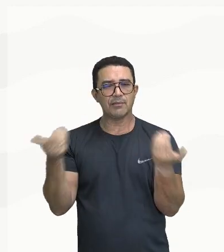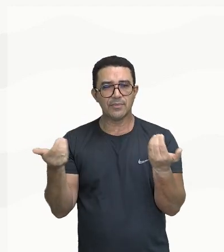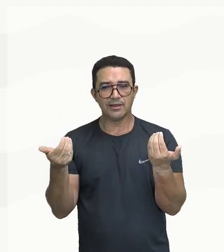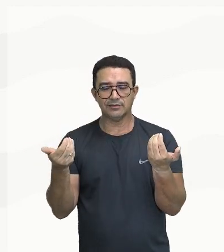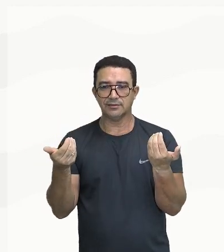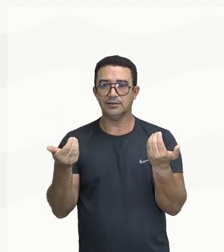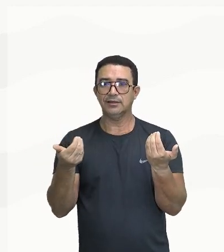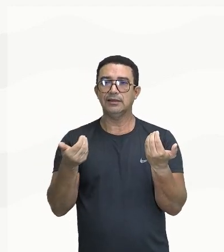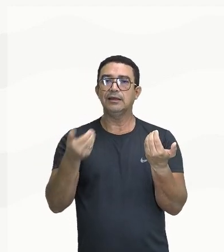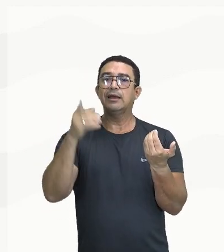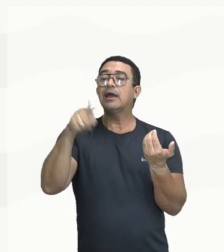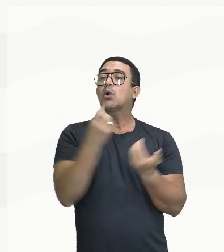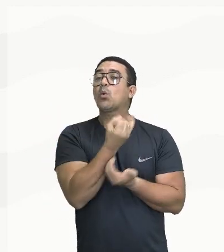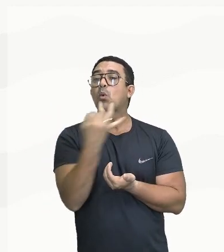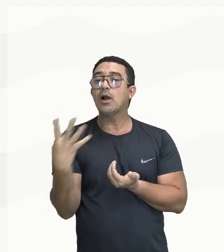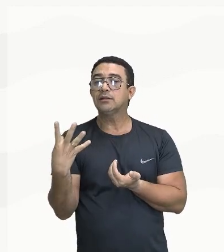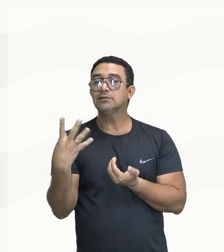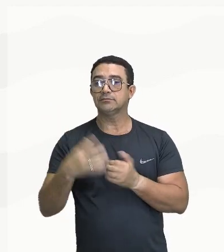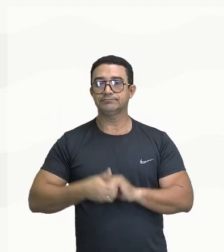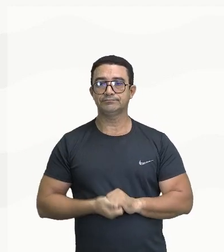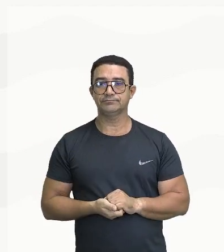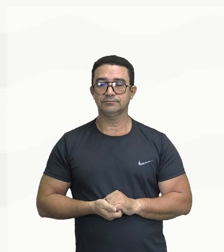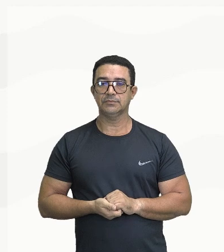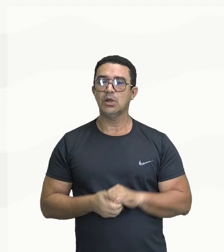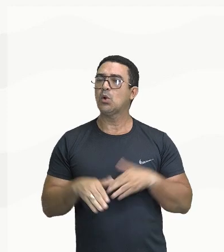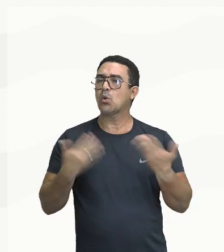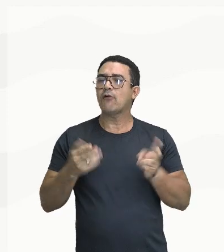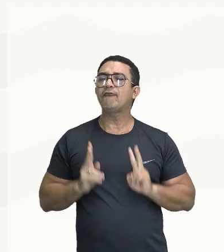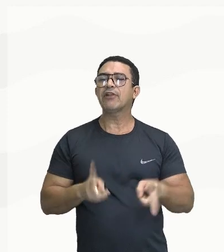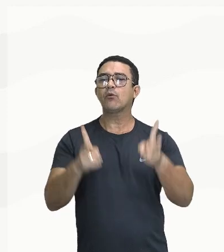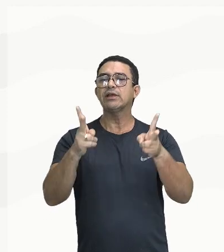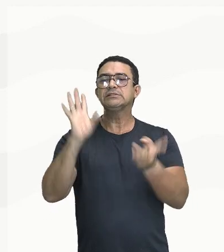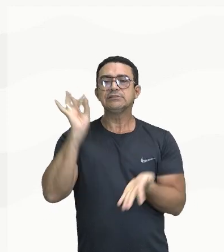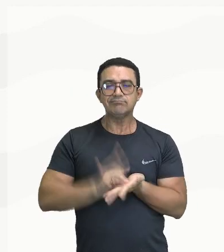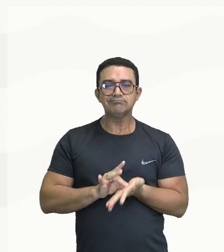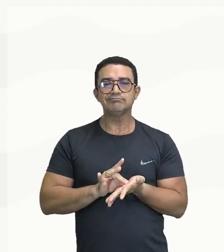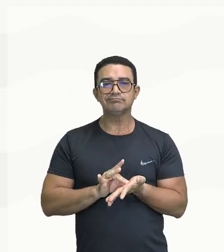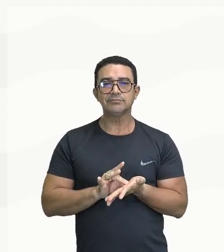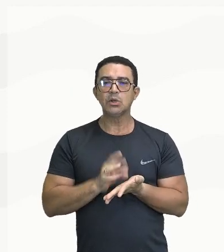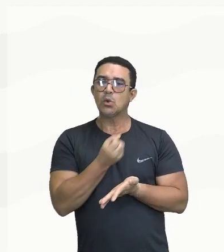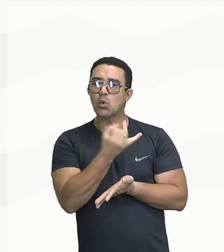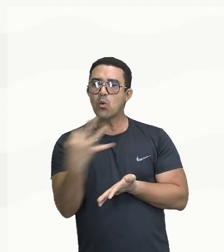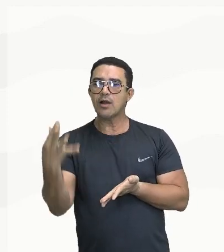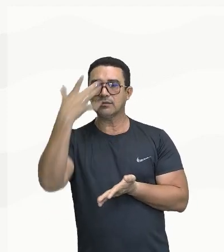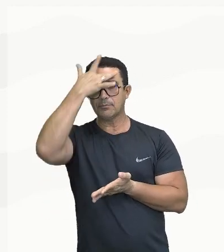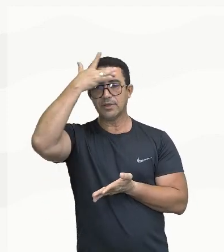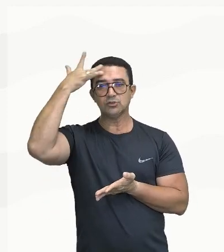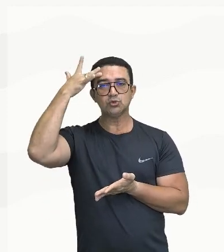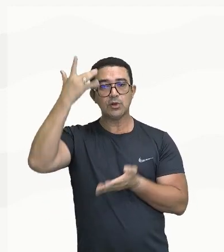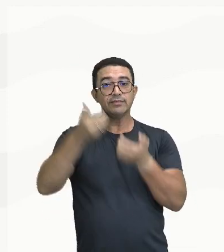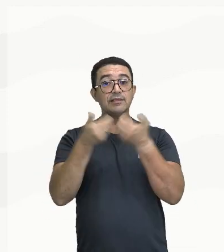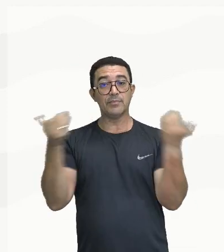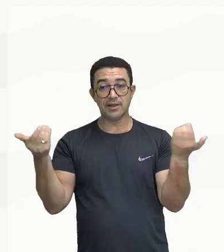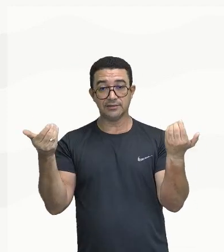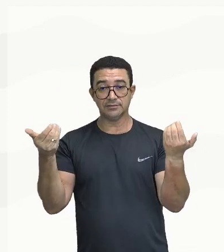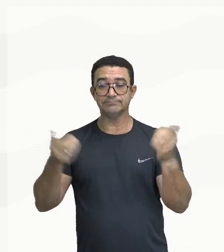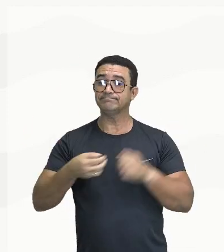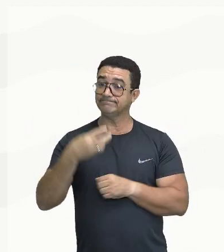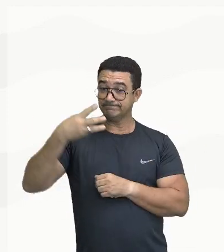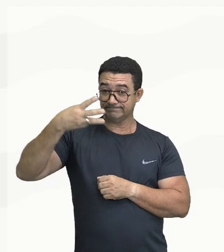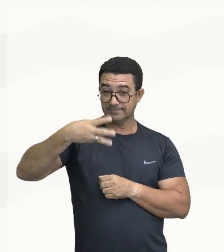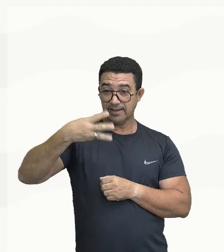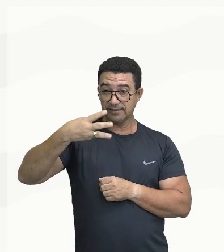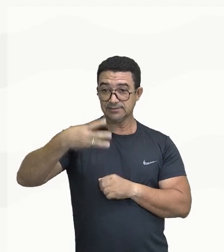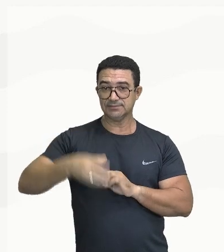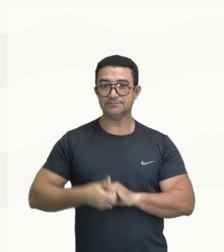separadas eram quantos? Qual era a frequência absoluta? Qual é a quantidade de pessoas separadas? 3.